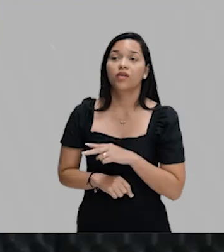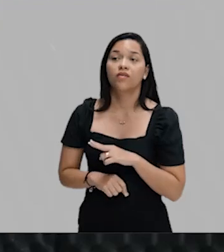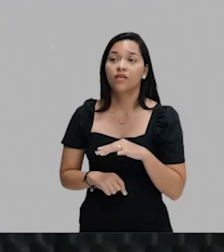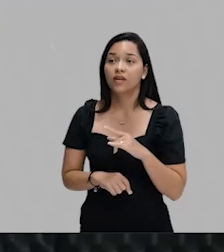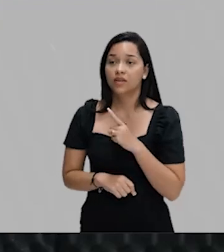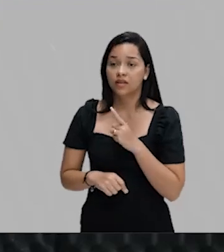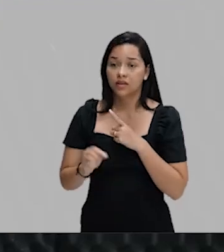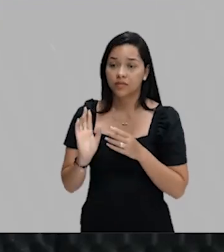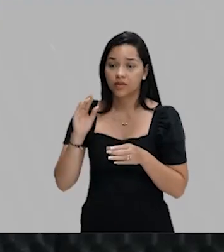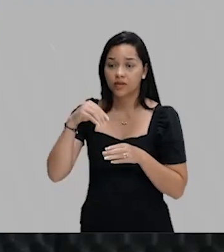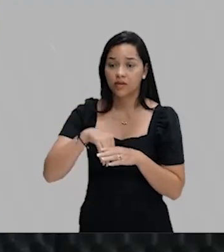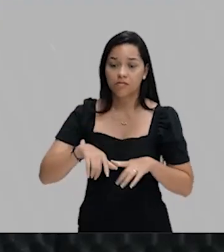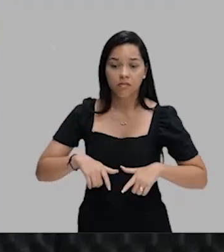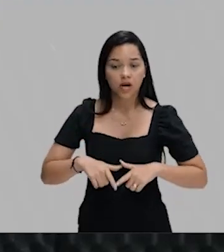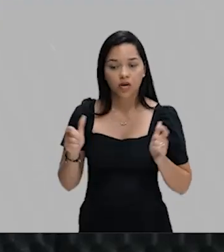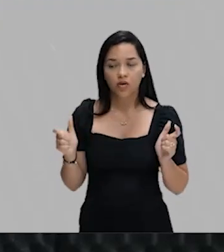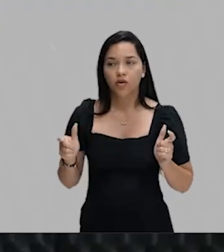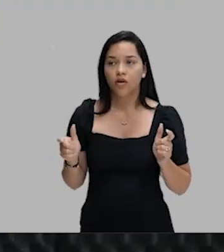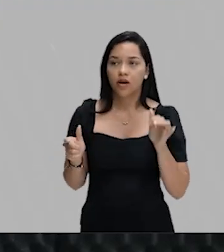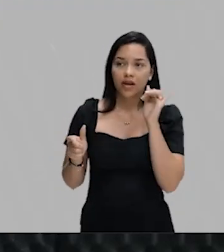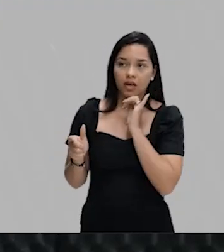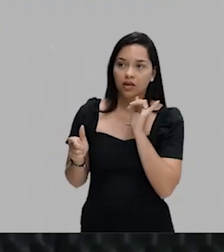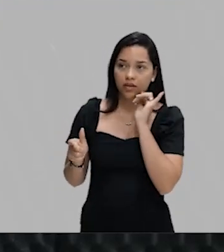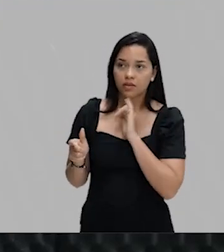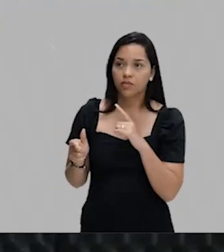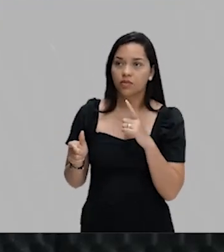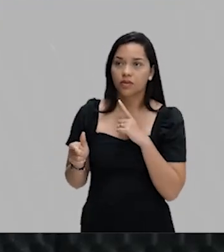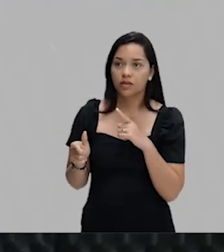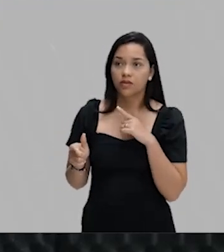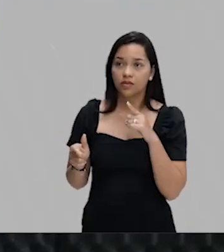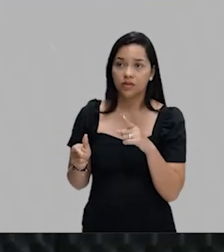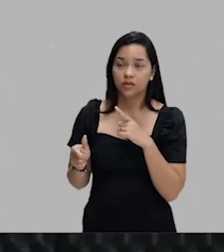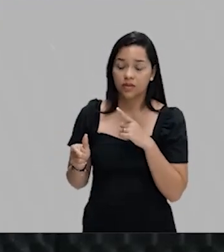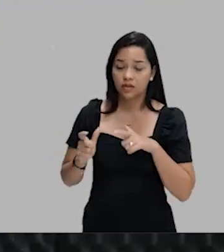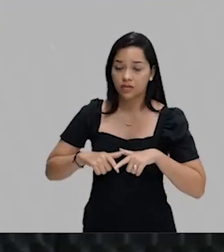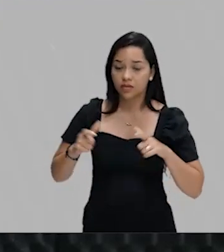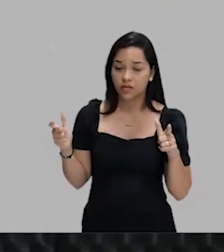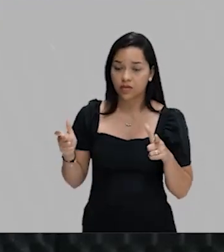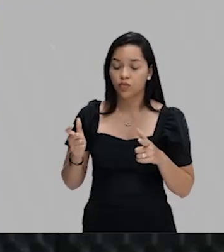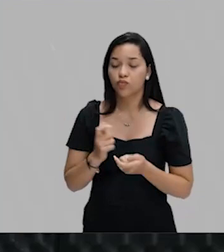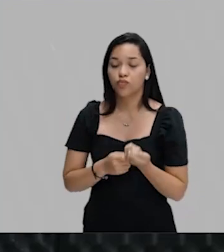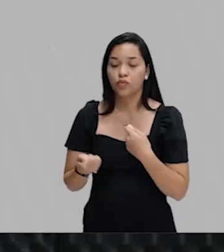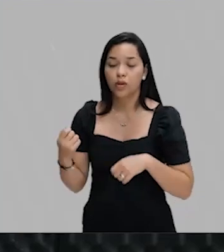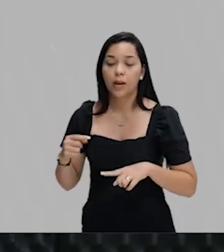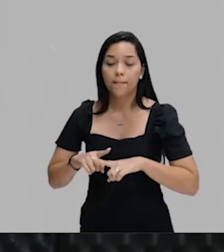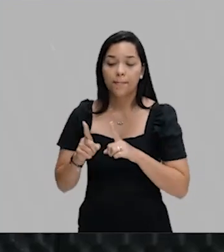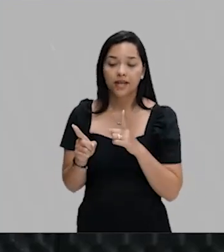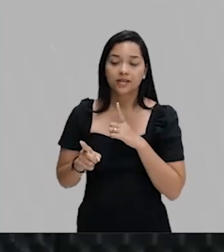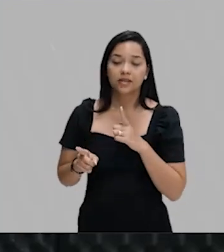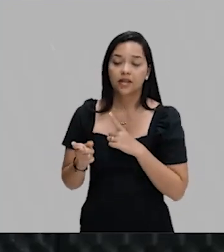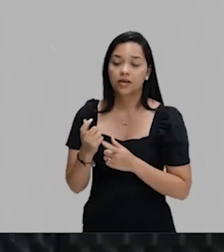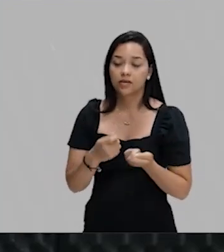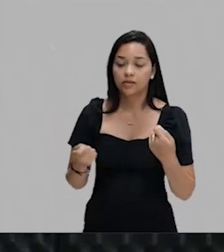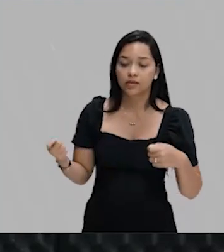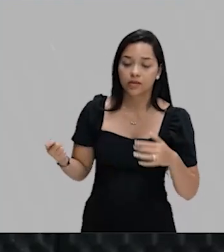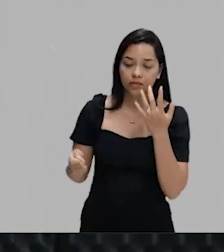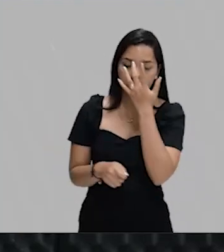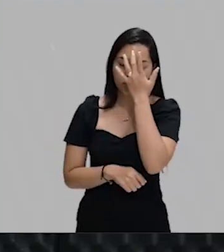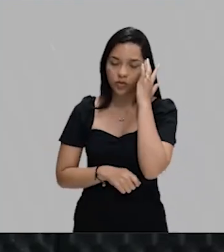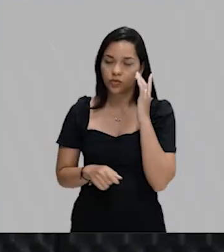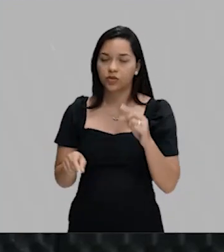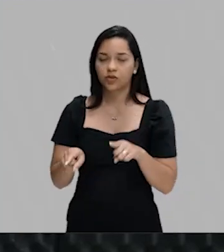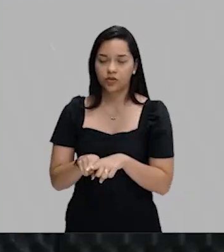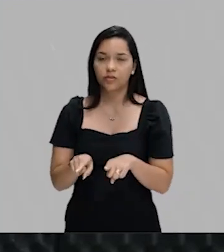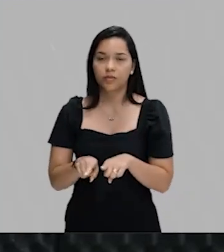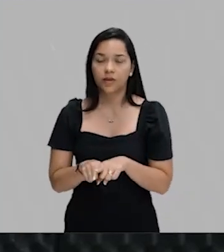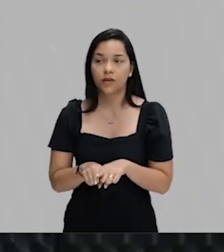uma integração maior. Por exemplo, a União Europeia, onde tu tem a circulação de mercadoria, mas tu tem a circulação de pessoas também,